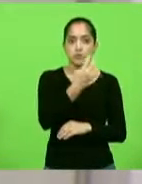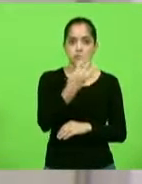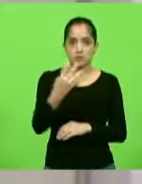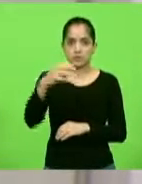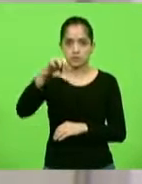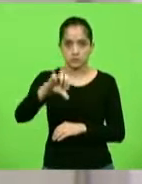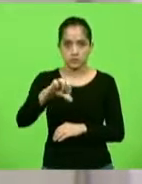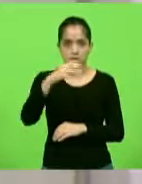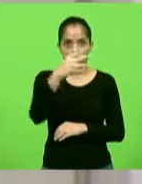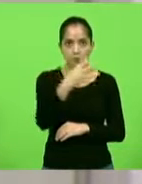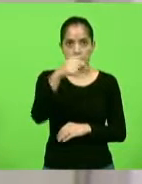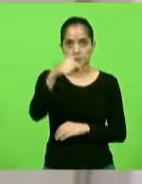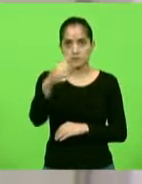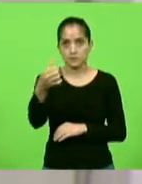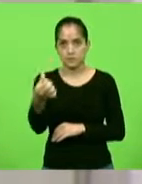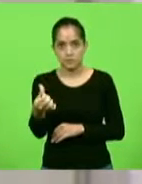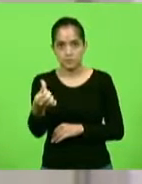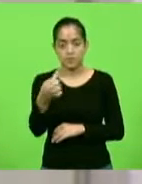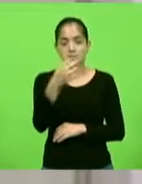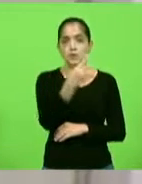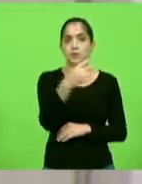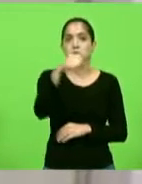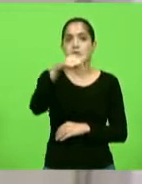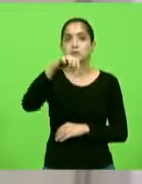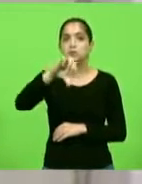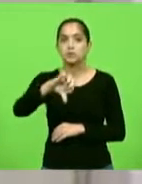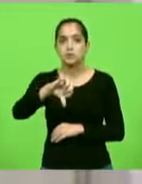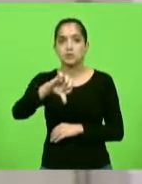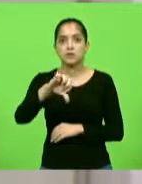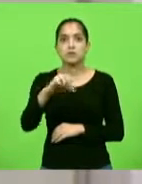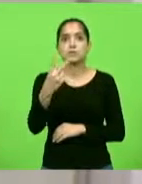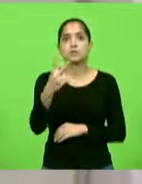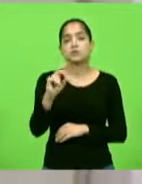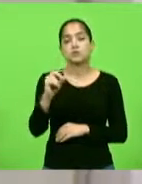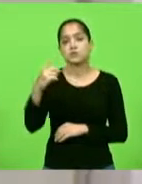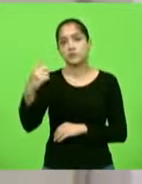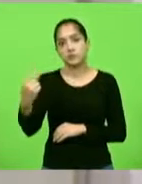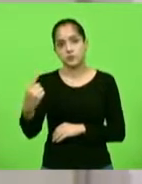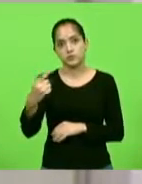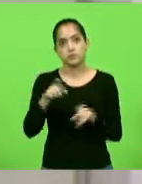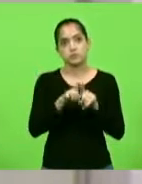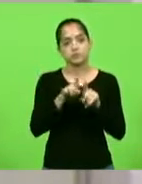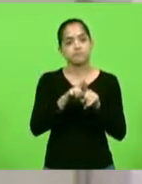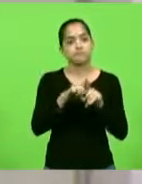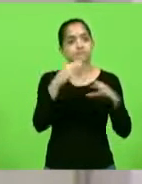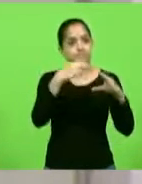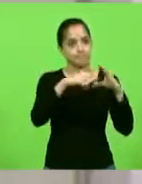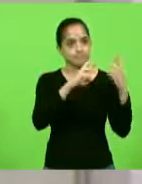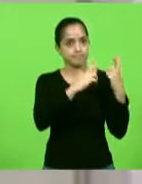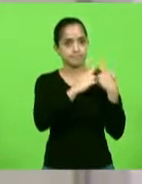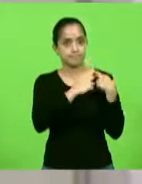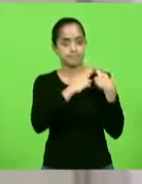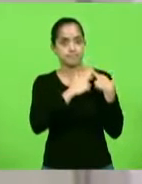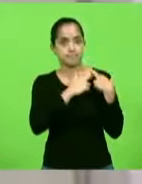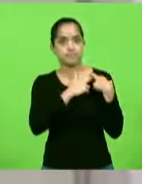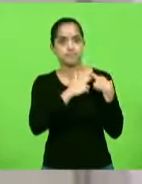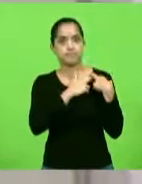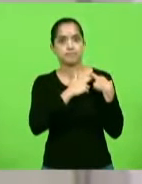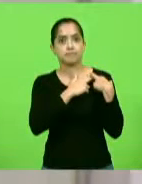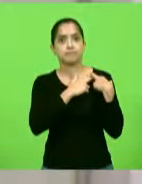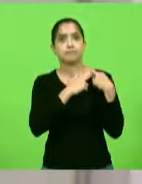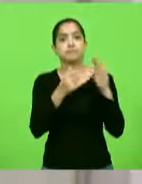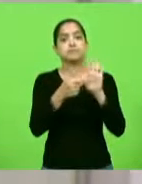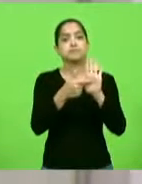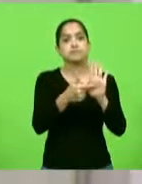a 476 e 479 barra 2021. E comunicou que encaminhará aos destinatários as